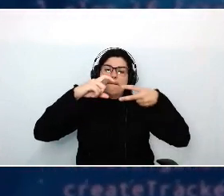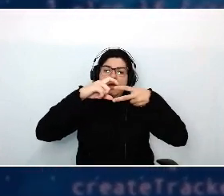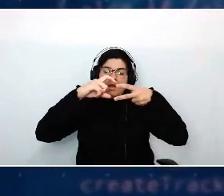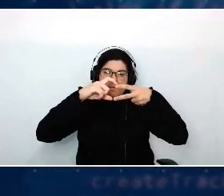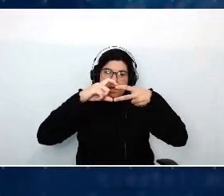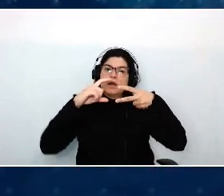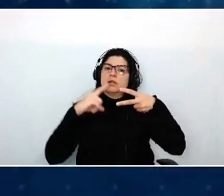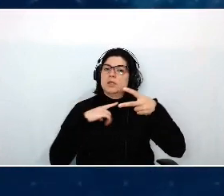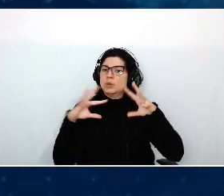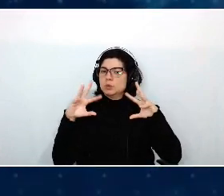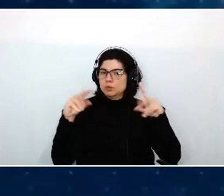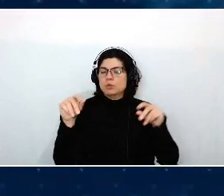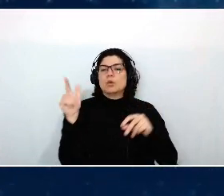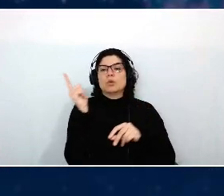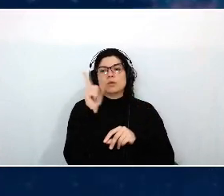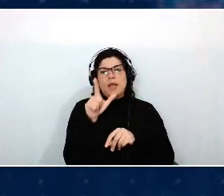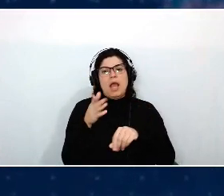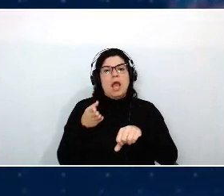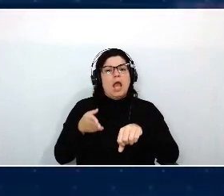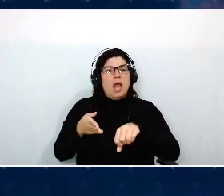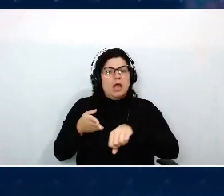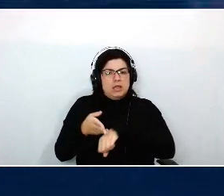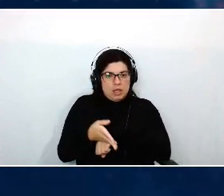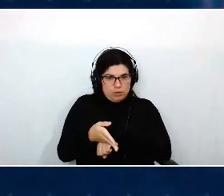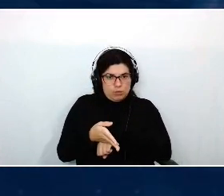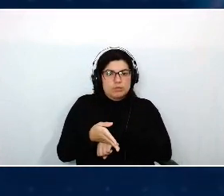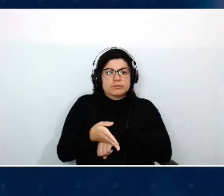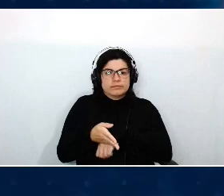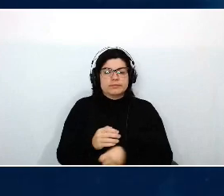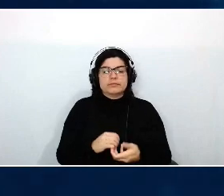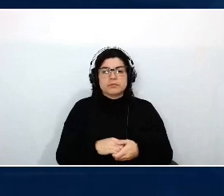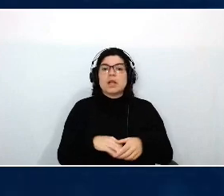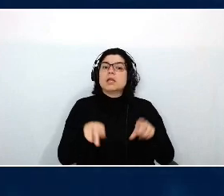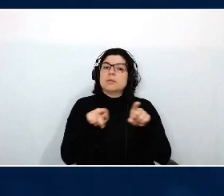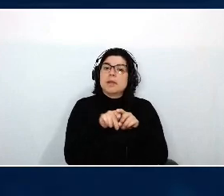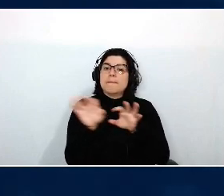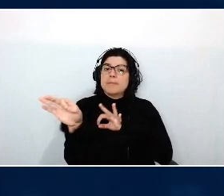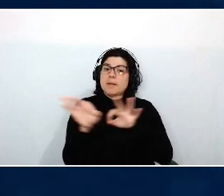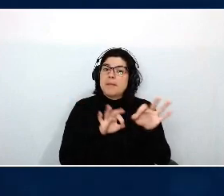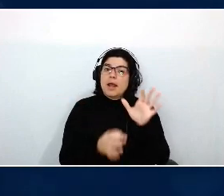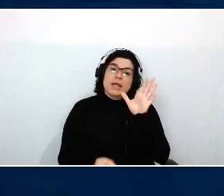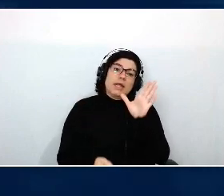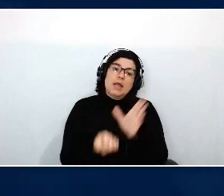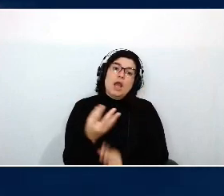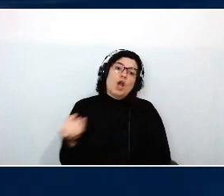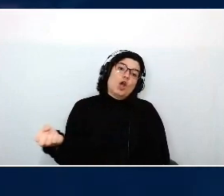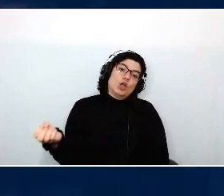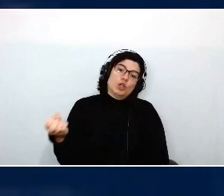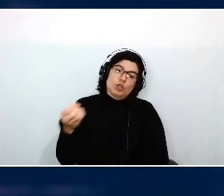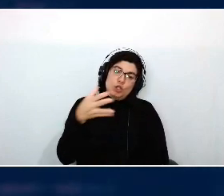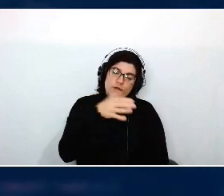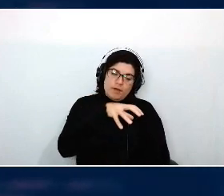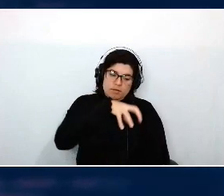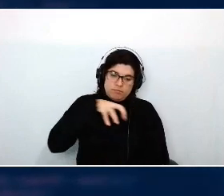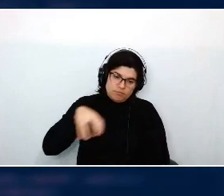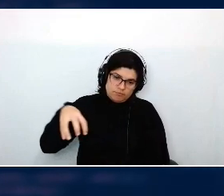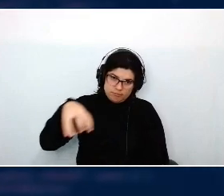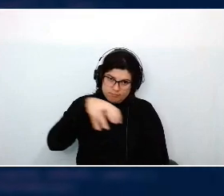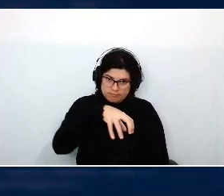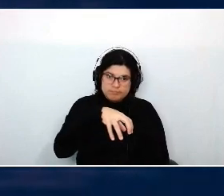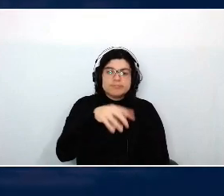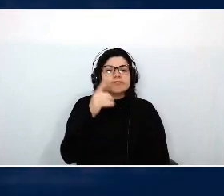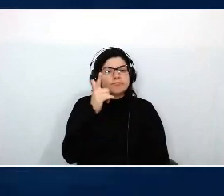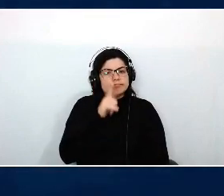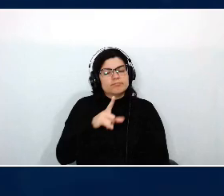PHP você consegue acessar. Inclusive, construir novas classes. Né? Afinal, PHP é multiparadigma, você consegue trazer